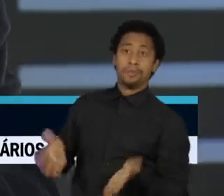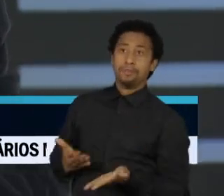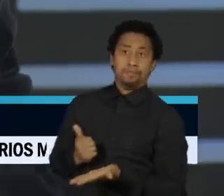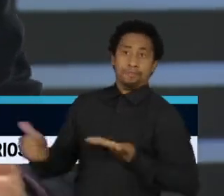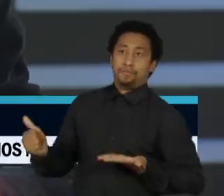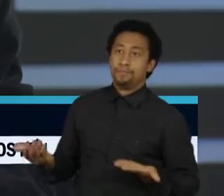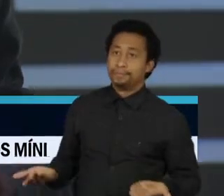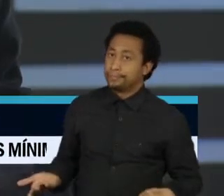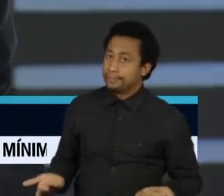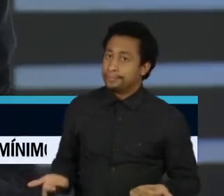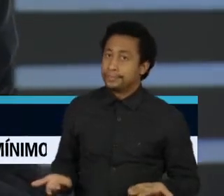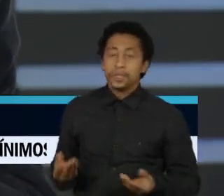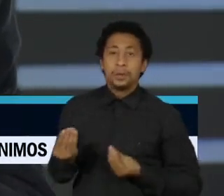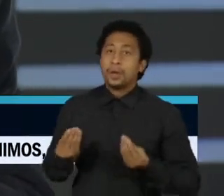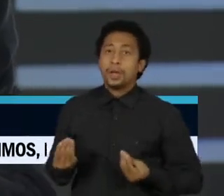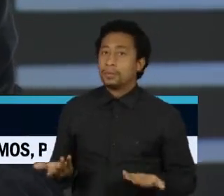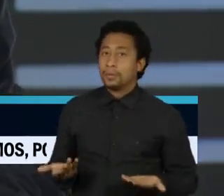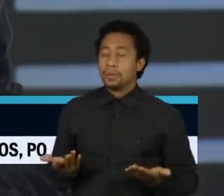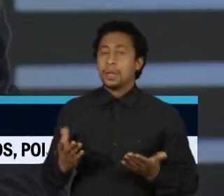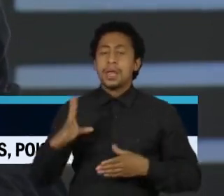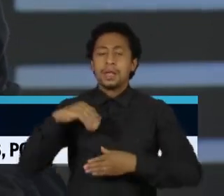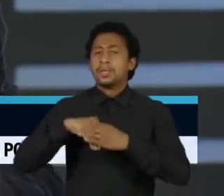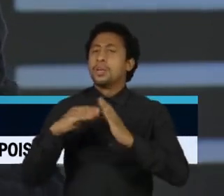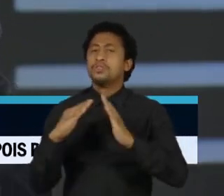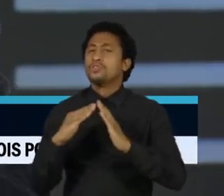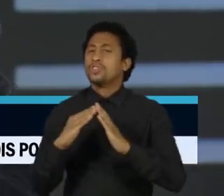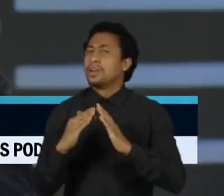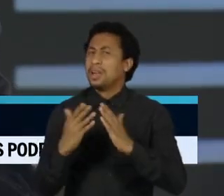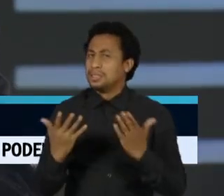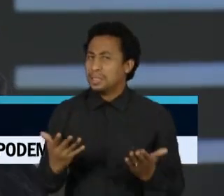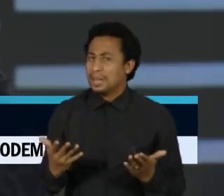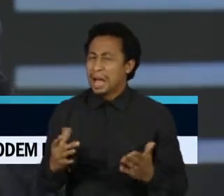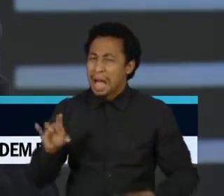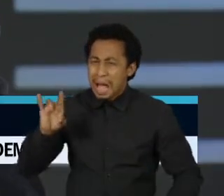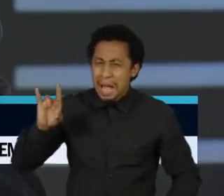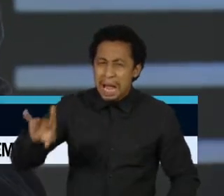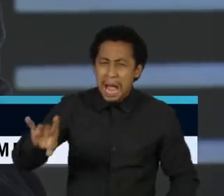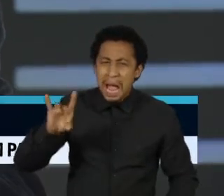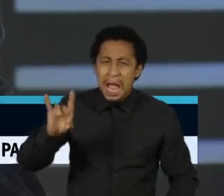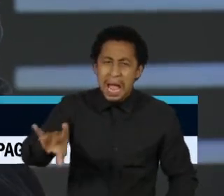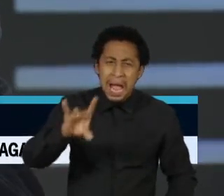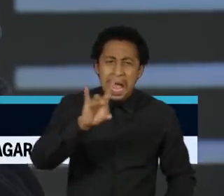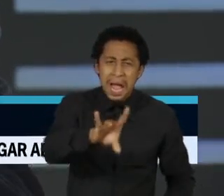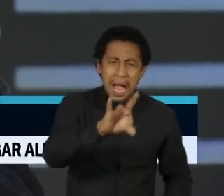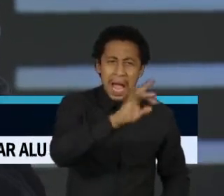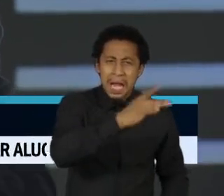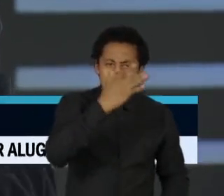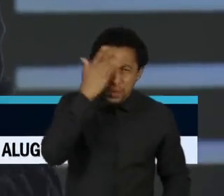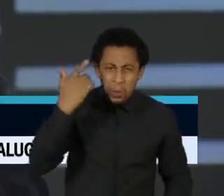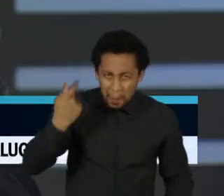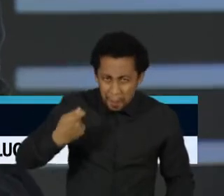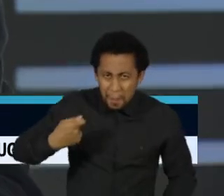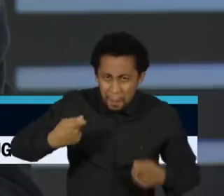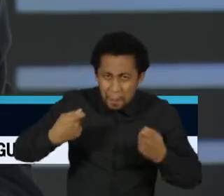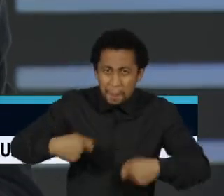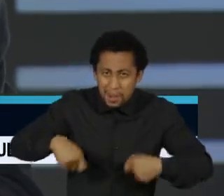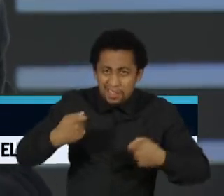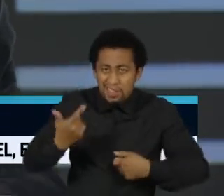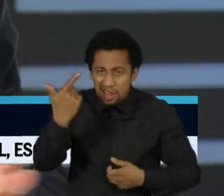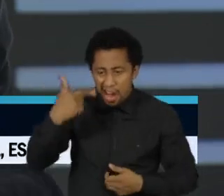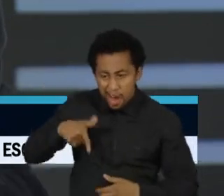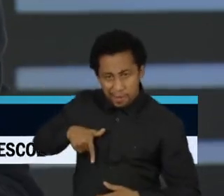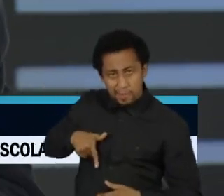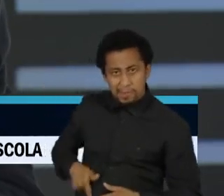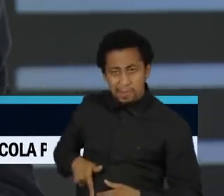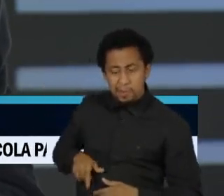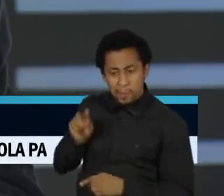verdade? E a proteção das residências. Agora, cada cidadão vai ter que ter sua polícia particular para proteger a sua residência